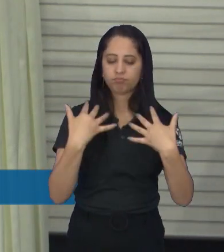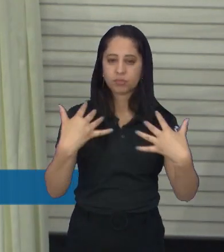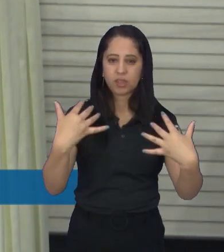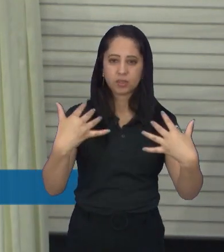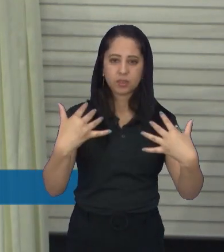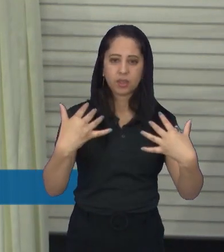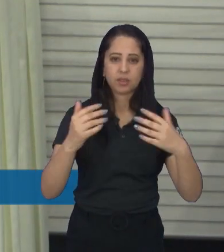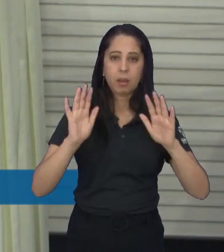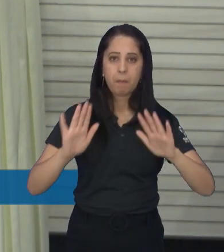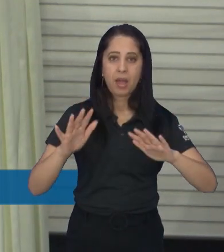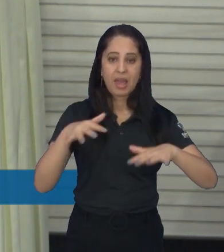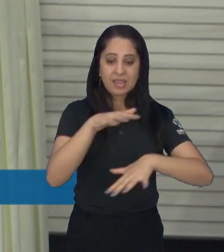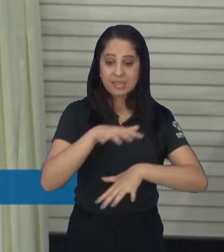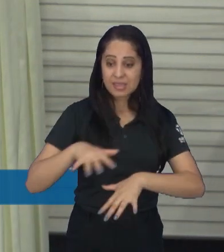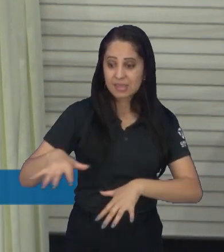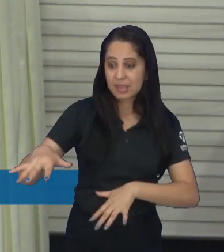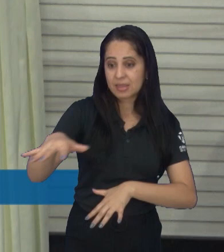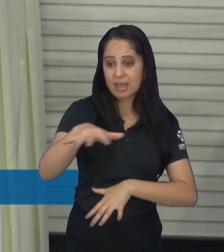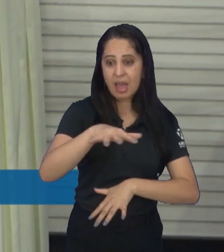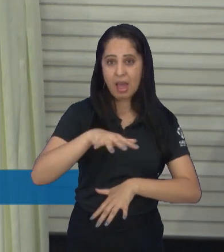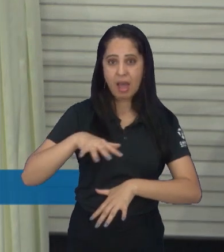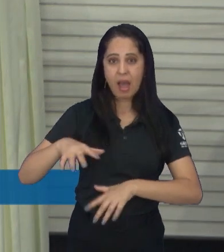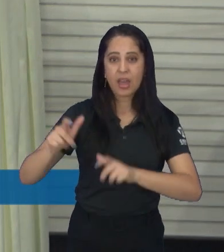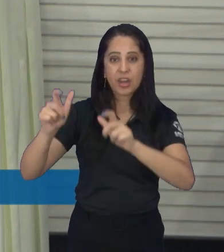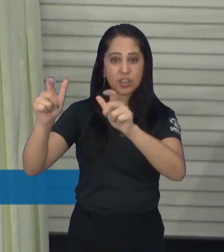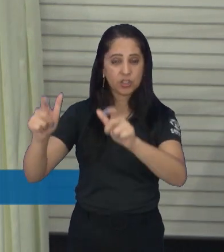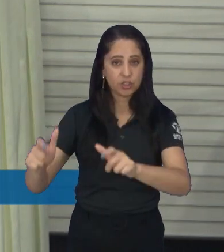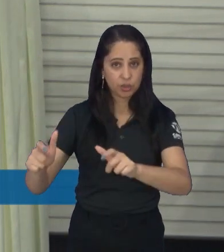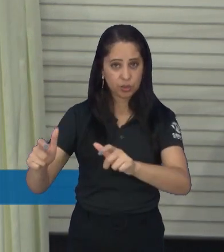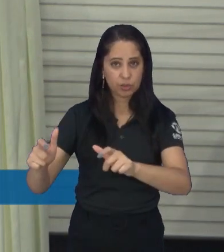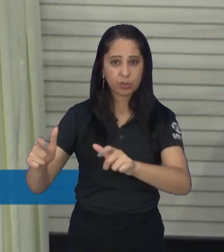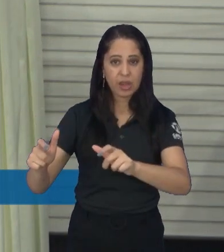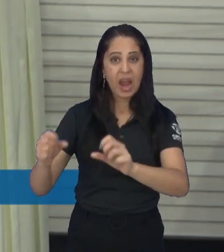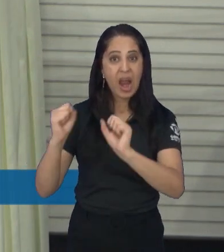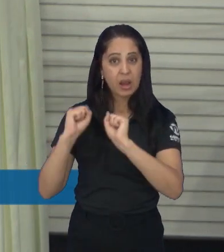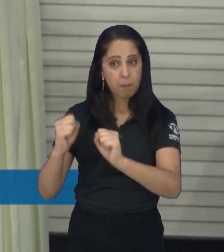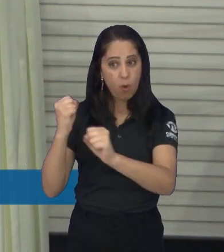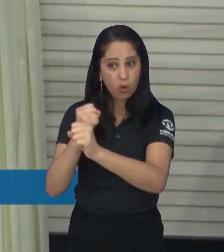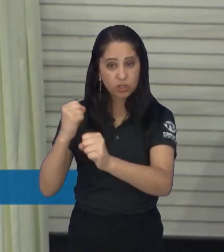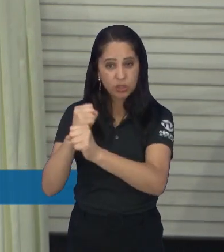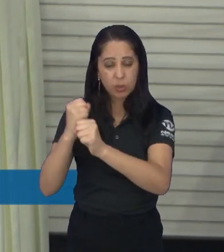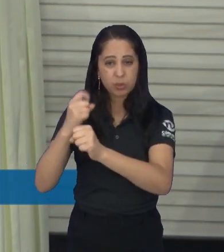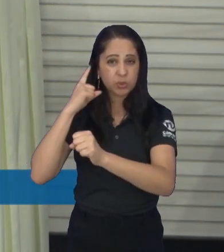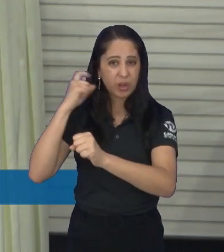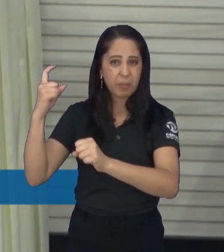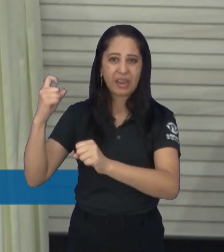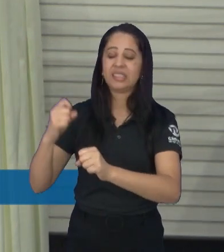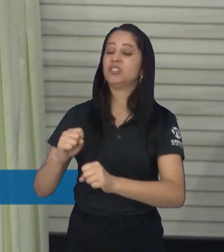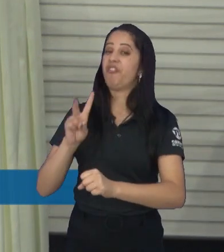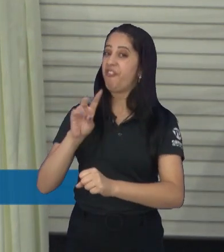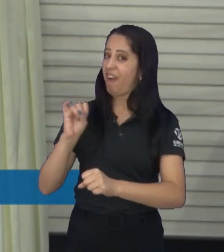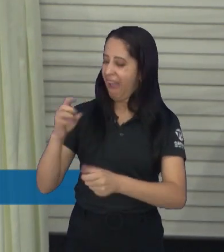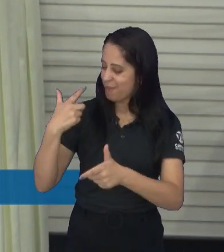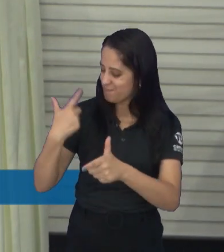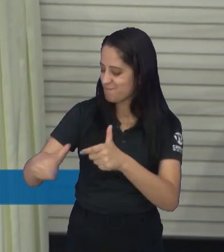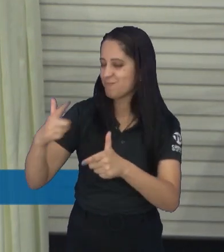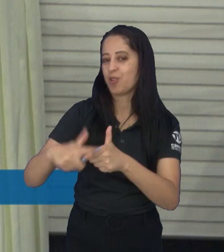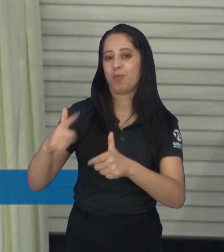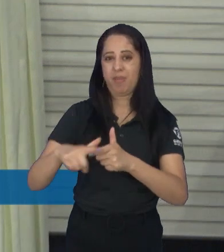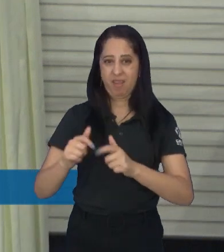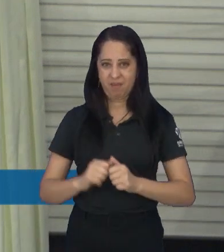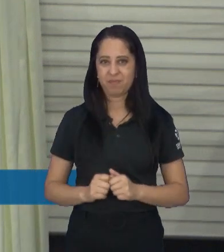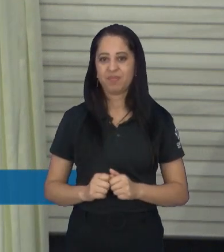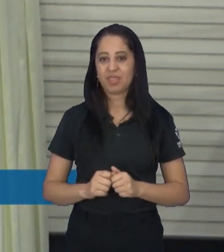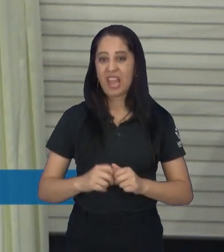as áreas de abrangência dos ruídos não foram consultadas isso vai dar muito problema São José